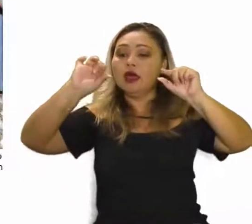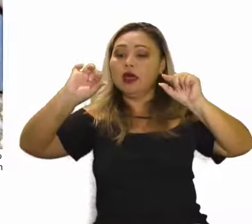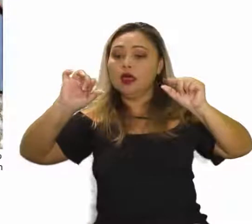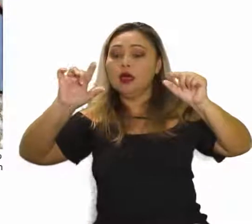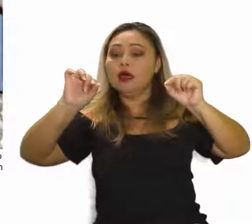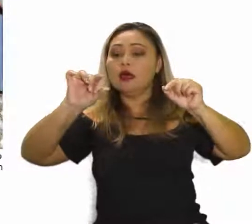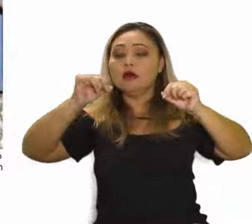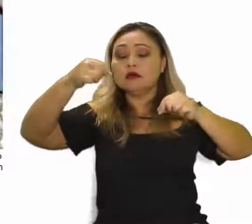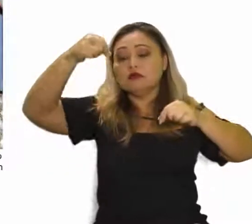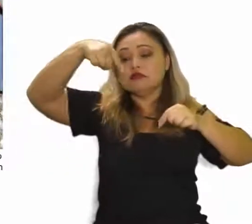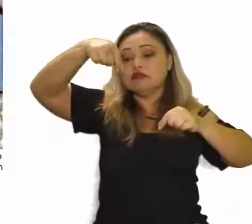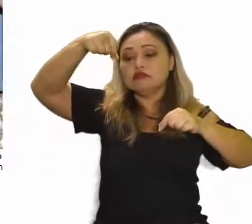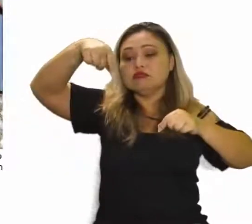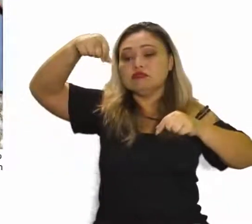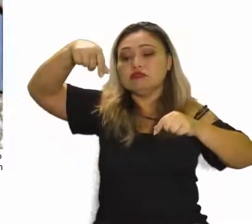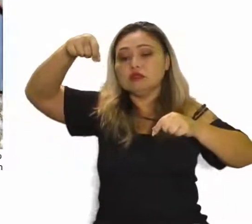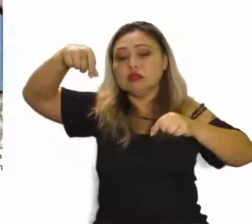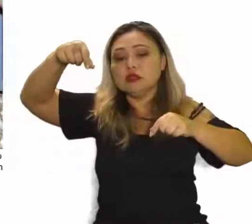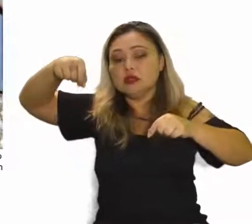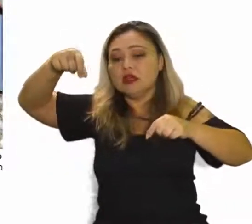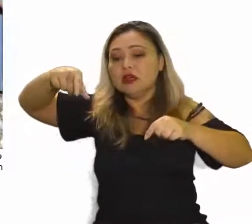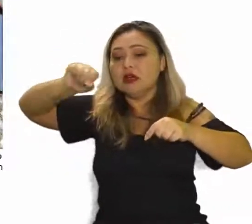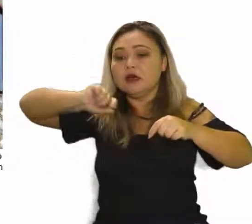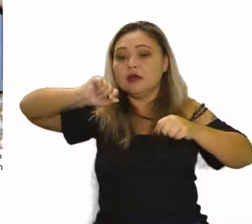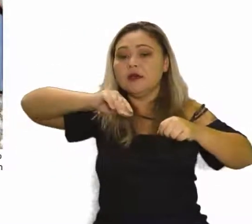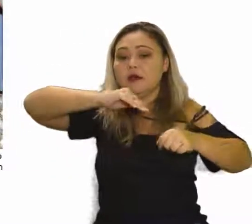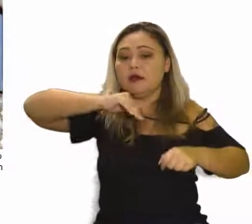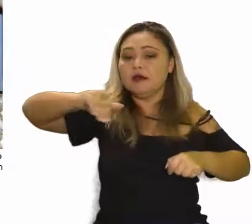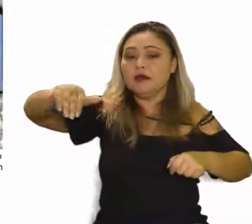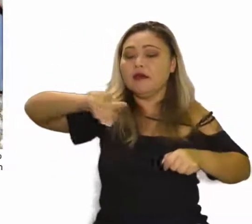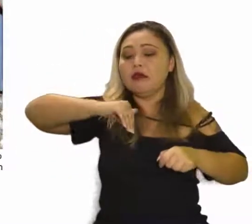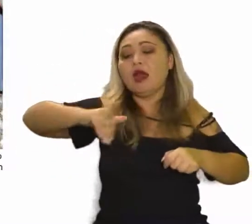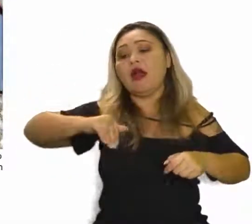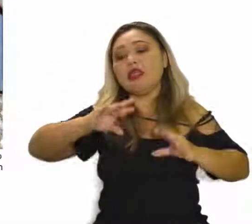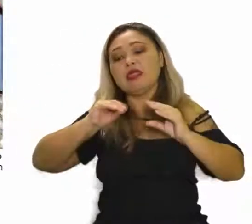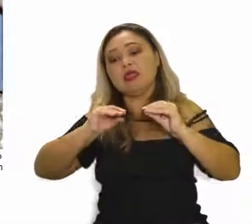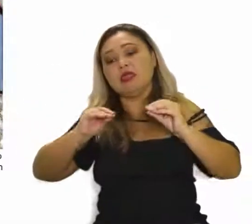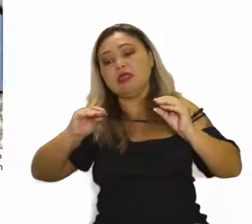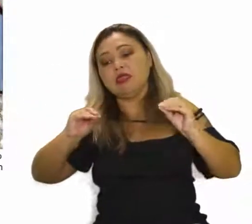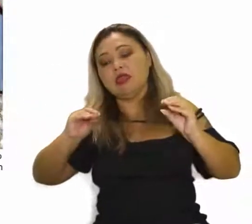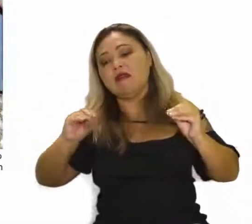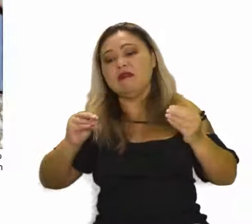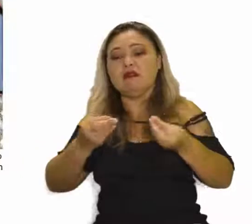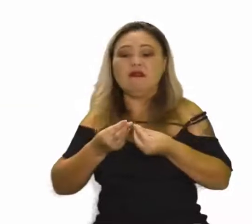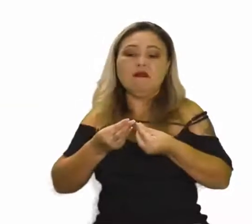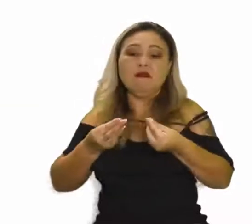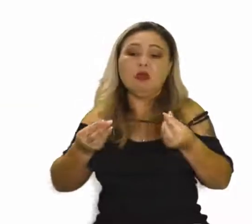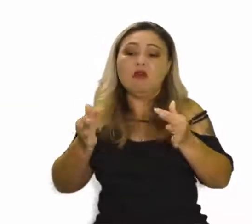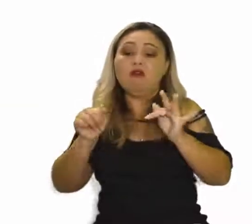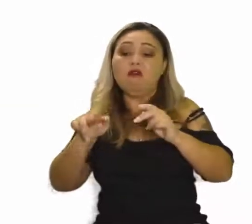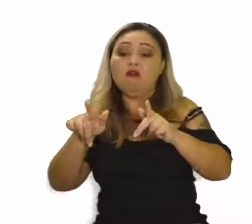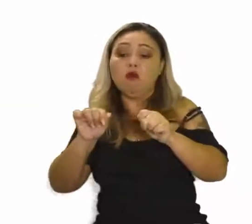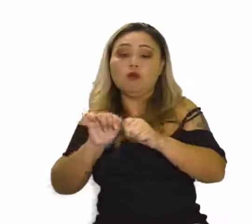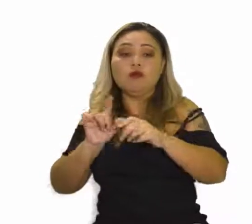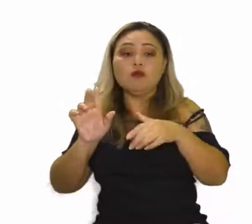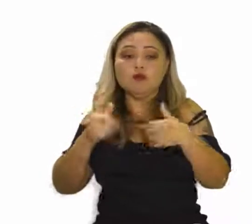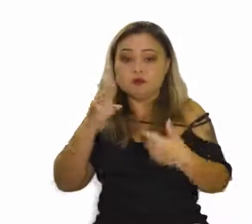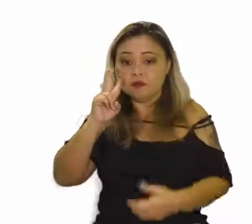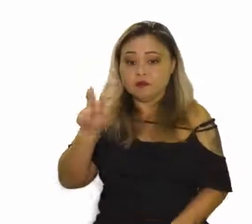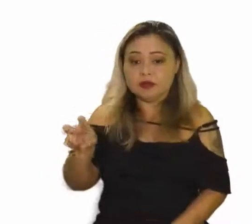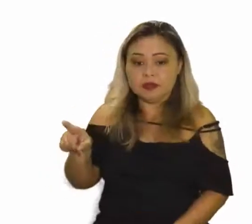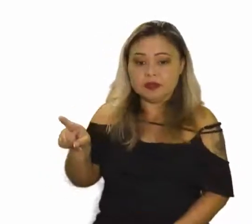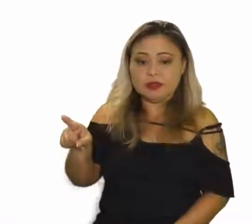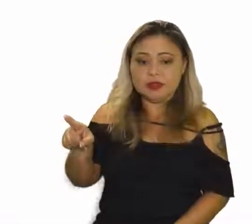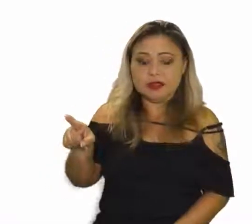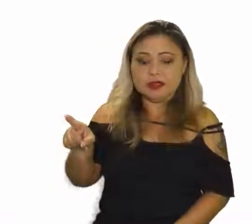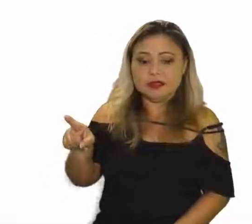ocorra gotejamento, a maravilha, né, que é a cama, fique molhada e produza fungos. Vocês estão vendo como